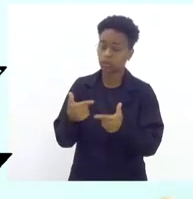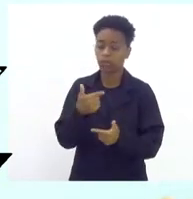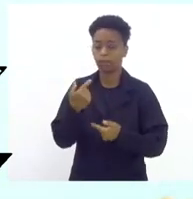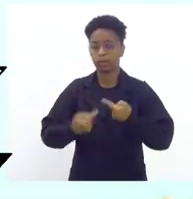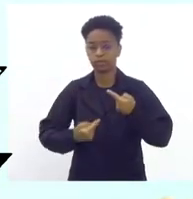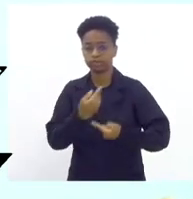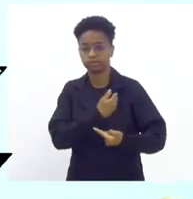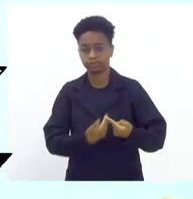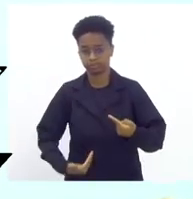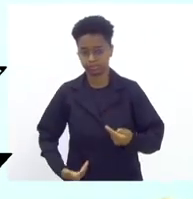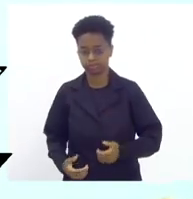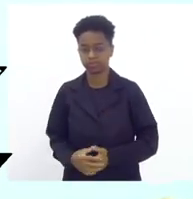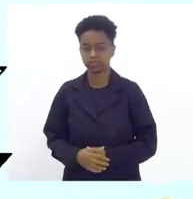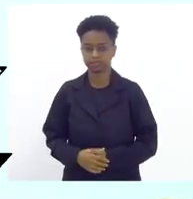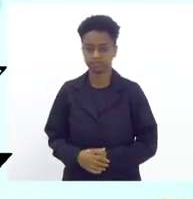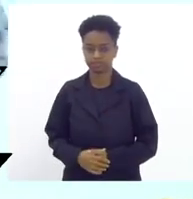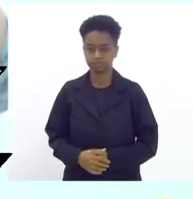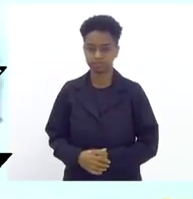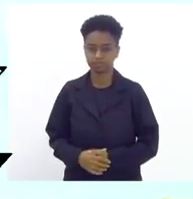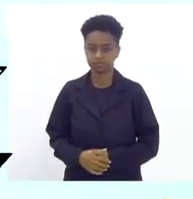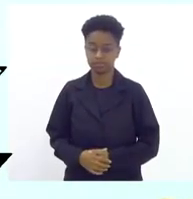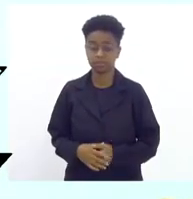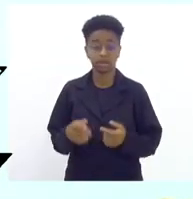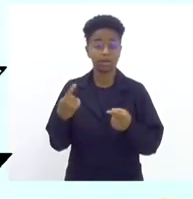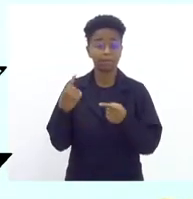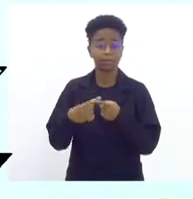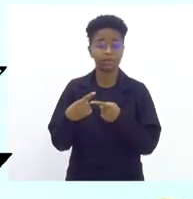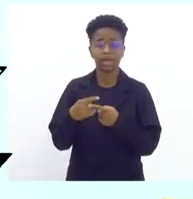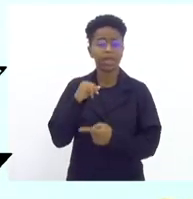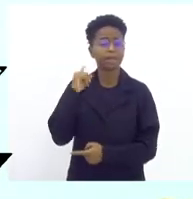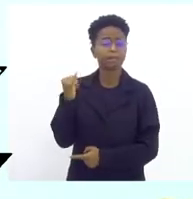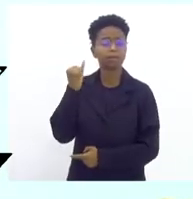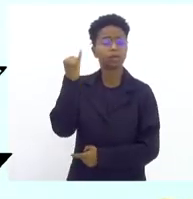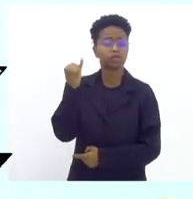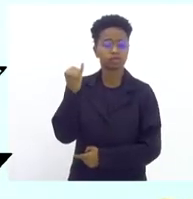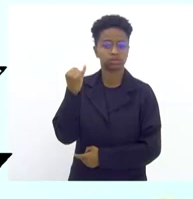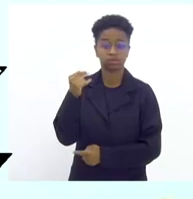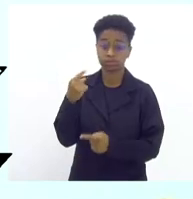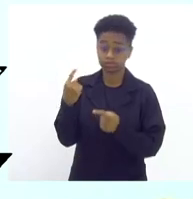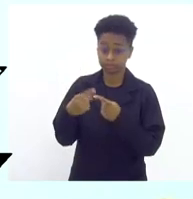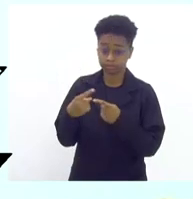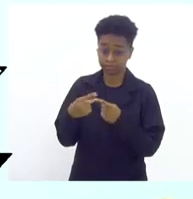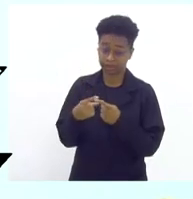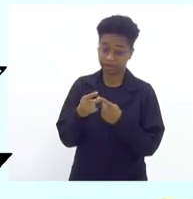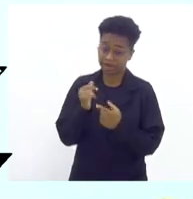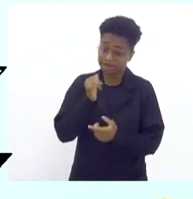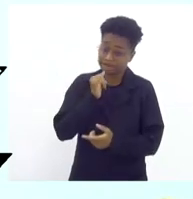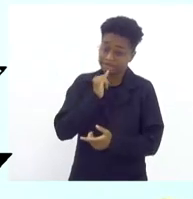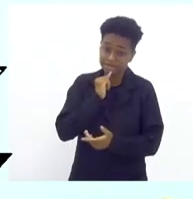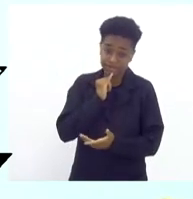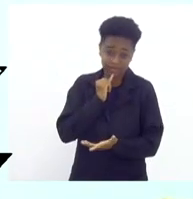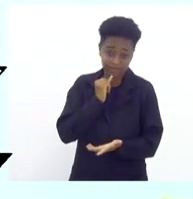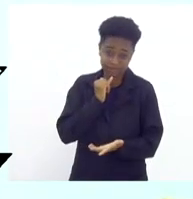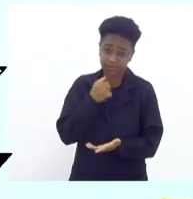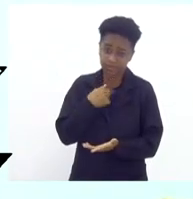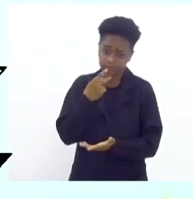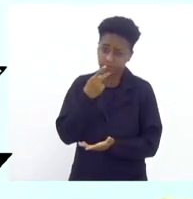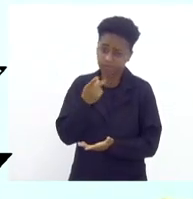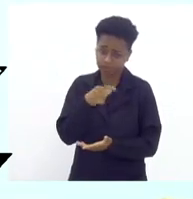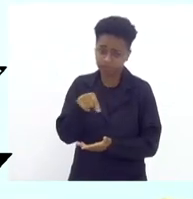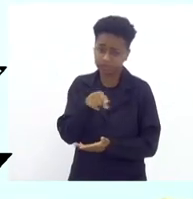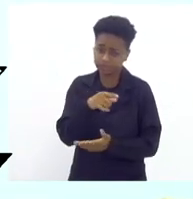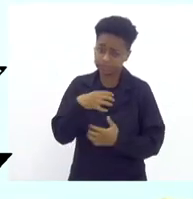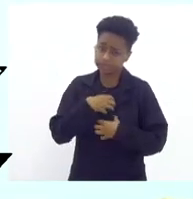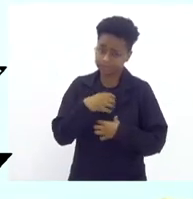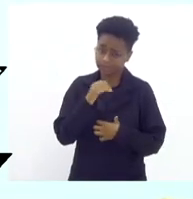é E por que que isto se faz mais importante porque lamentavelmente eu falo Isto com muita dor